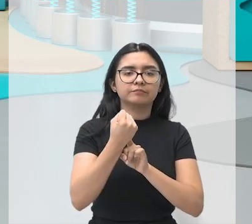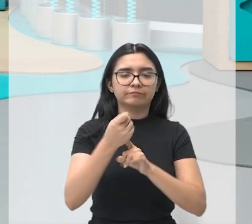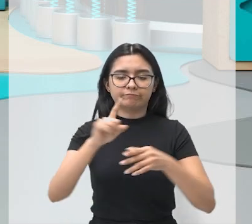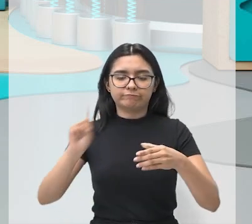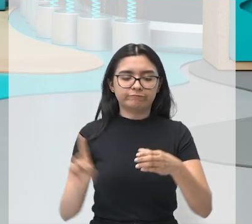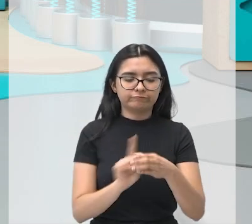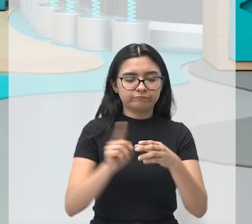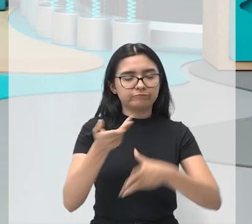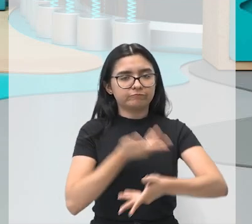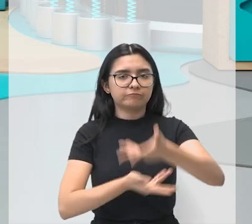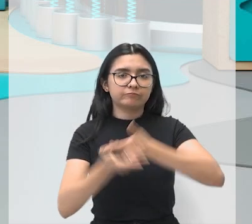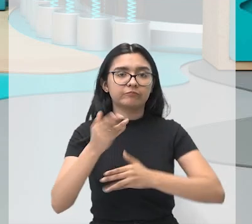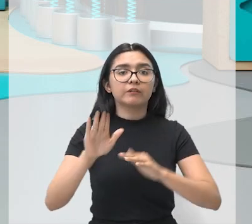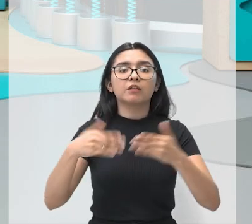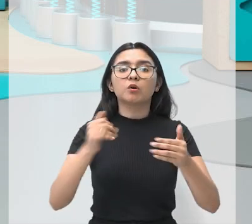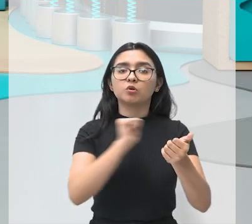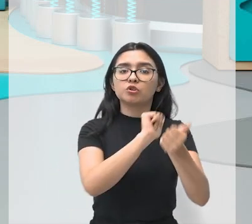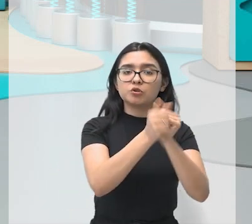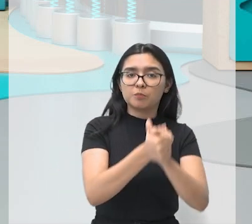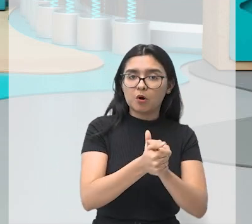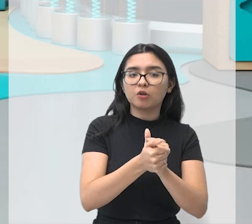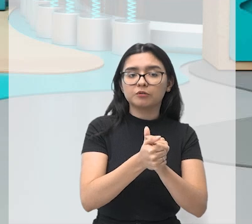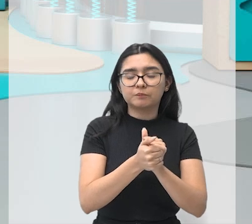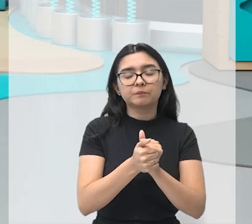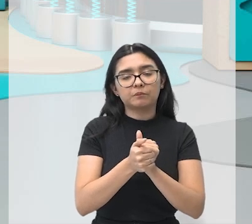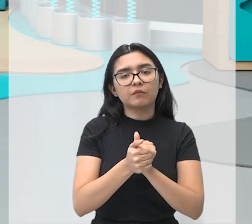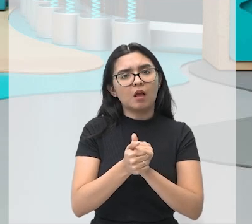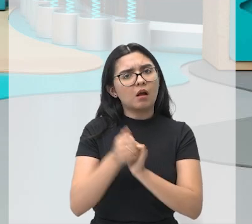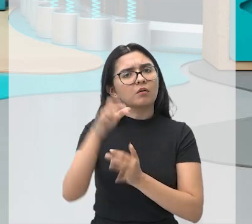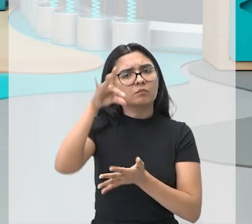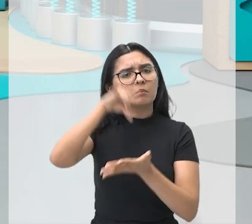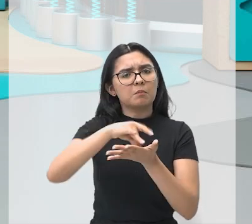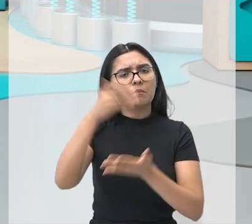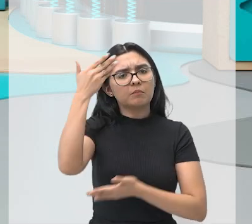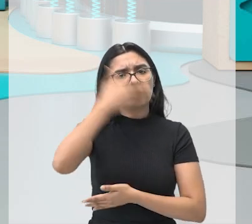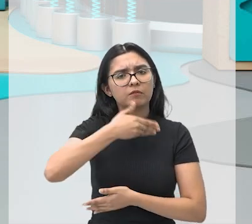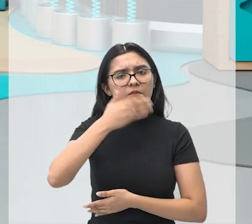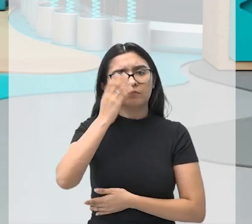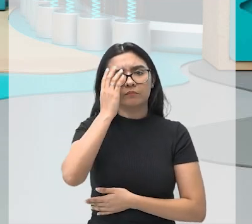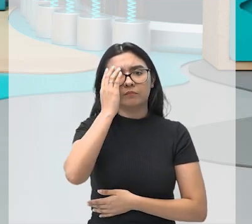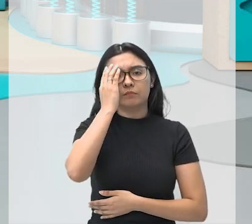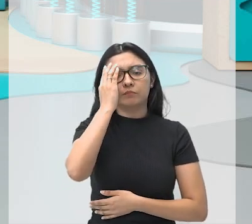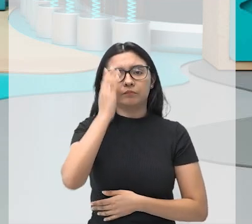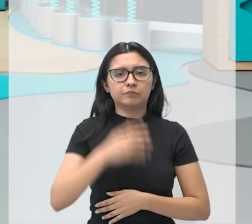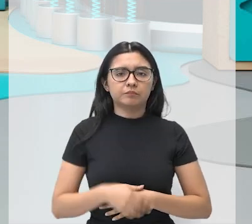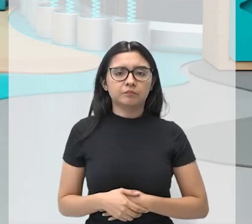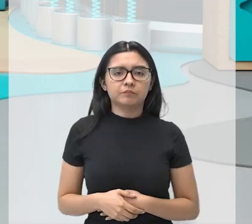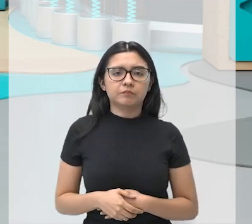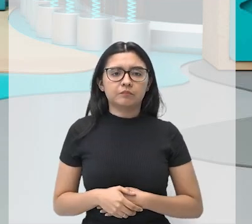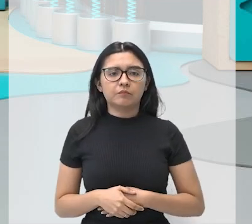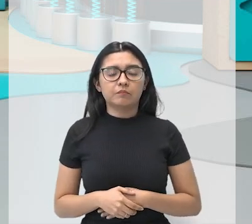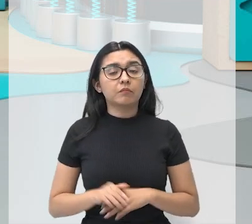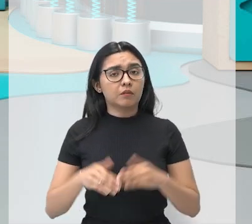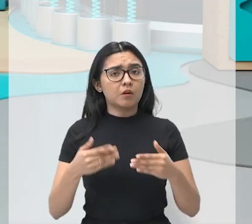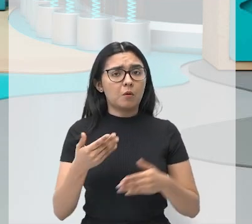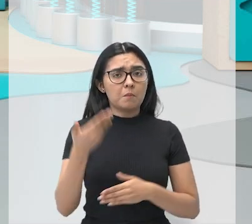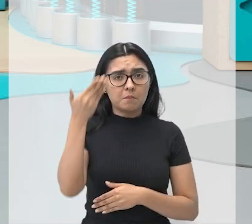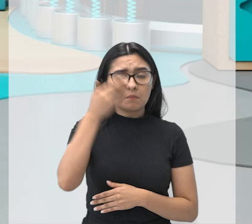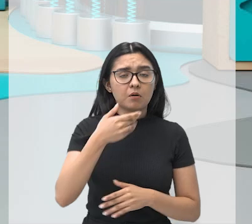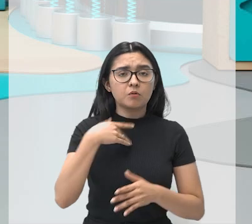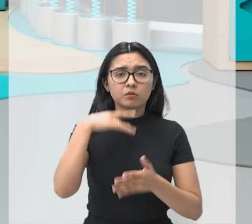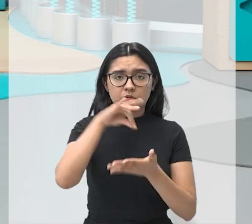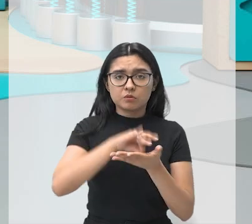ele é um fator, ele tem, né, traz esse fator comprovado, pode voltar o texto? Obrigado. É um fator comprovado